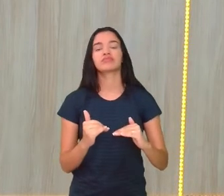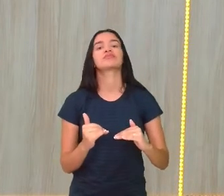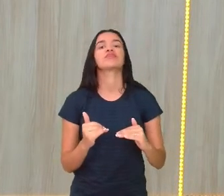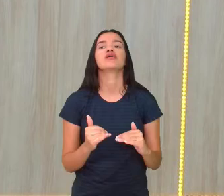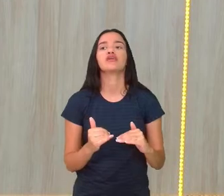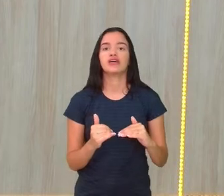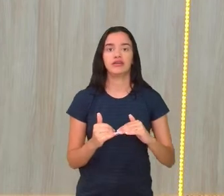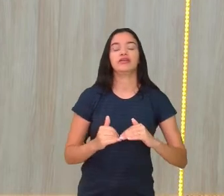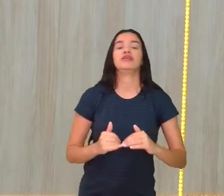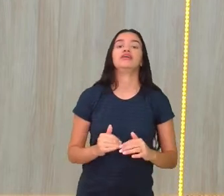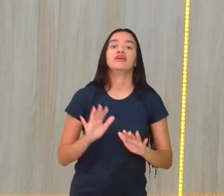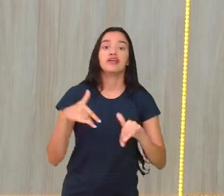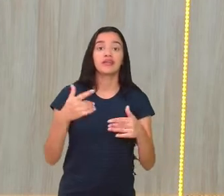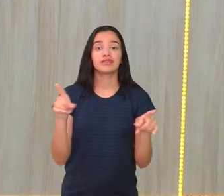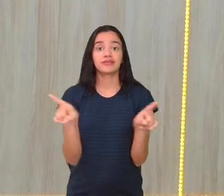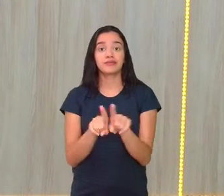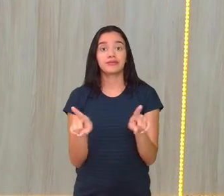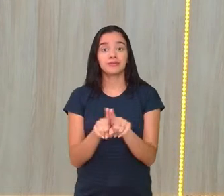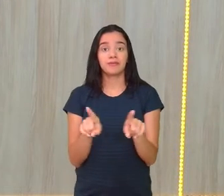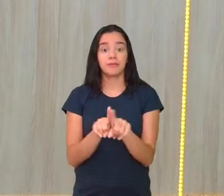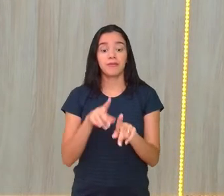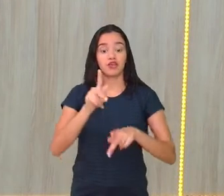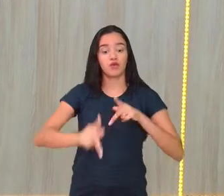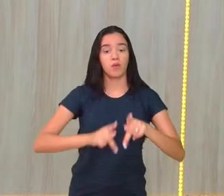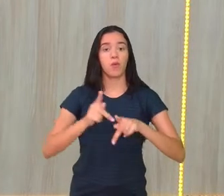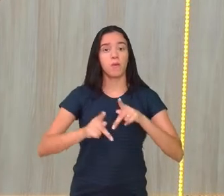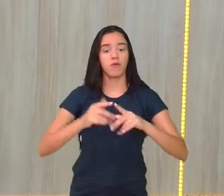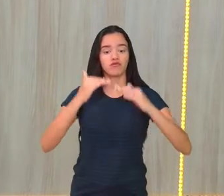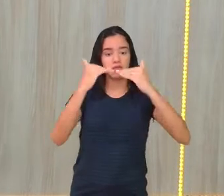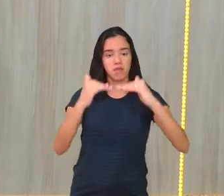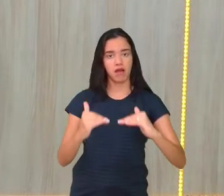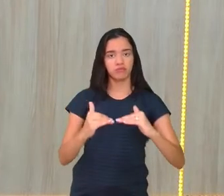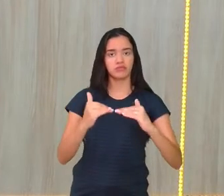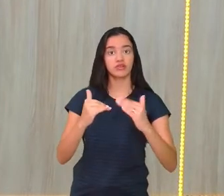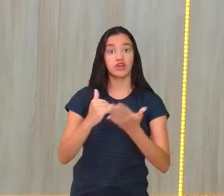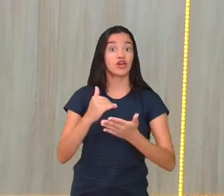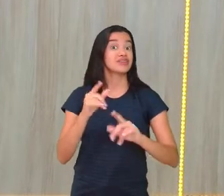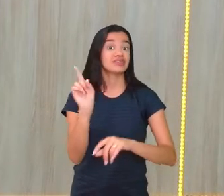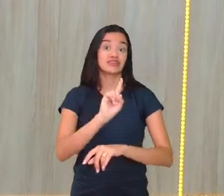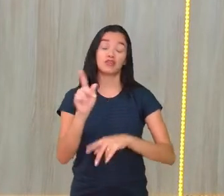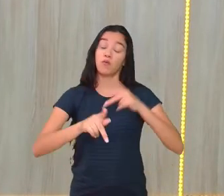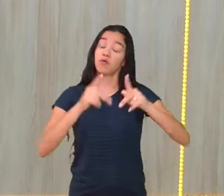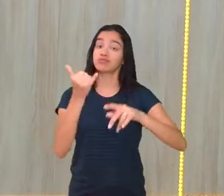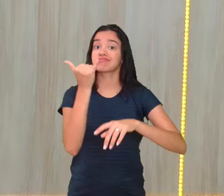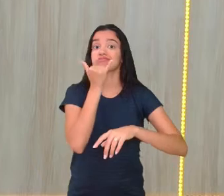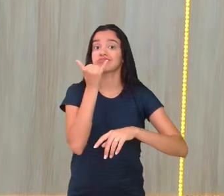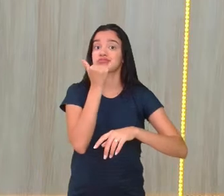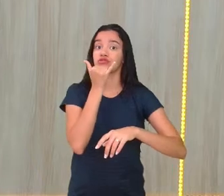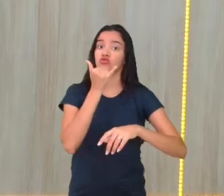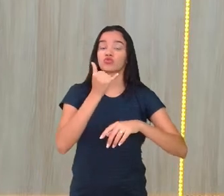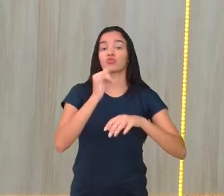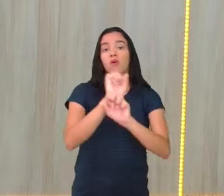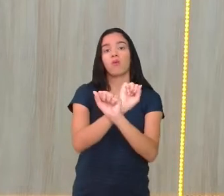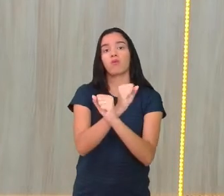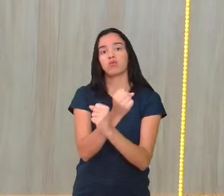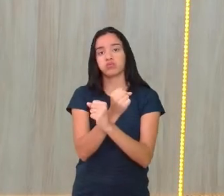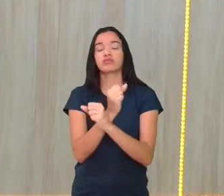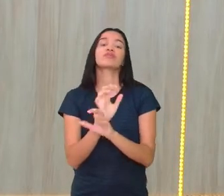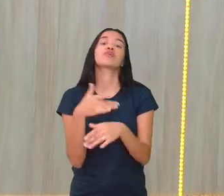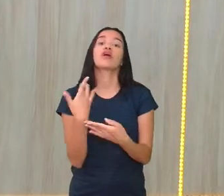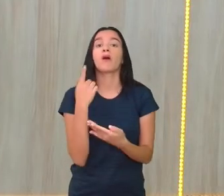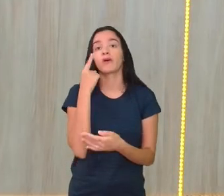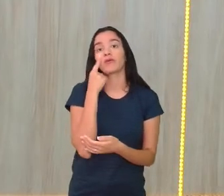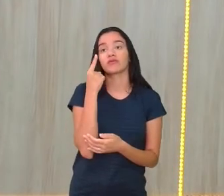pequenos comerciantes, camponeses e o povo, né? O povo não, os escravos, perdão, né? Aí